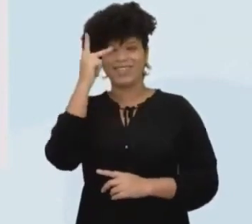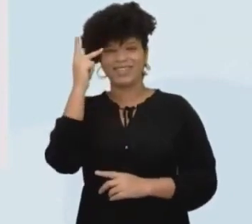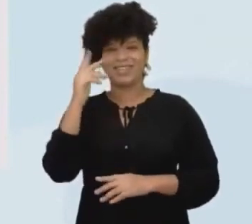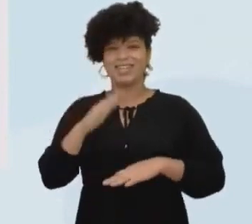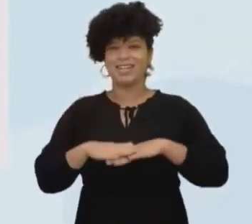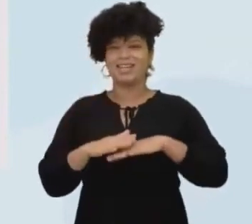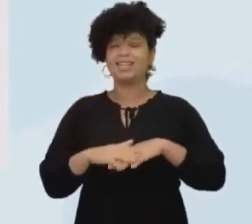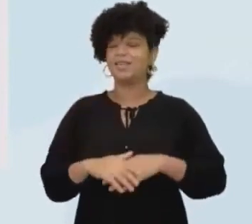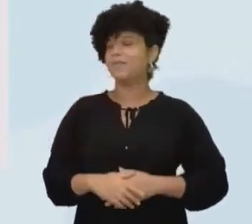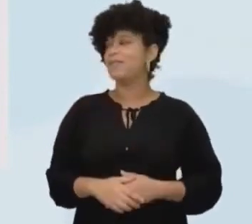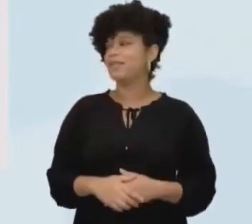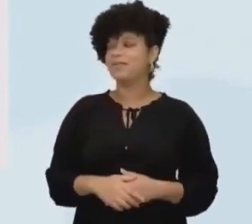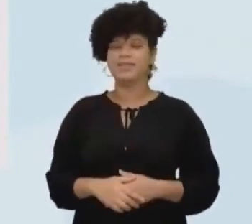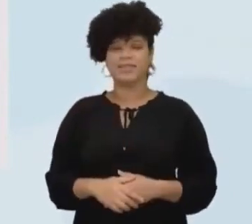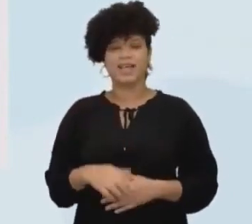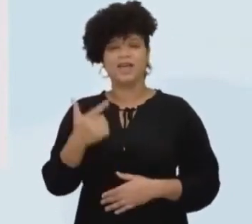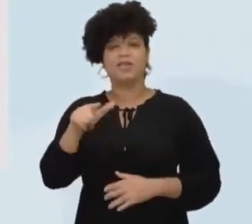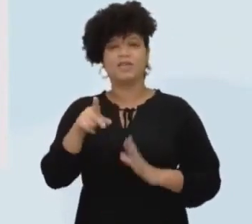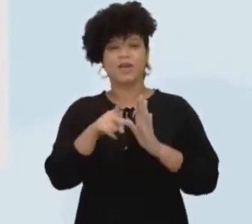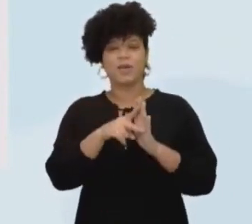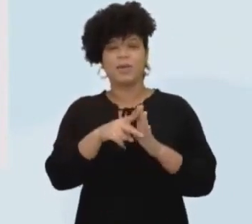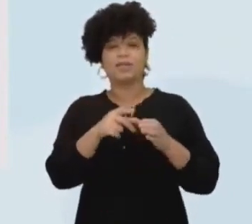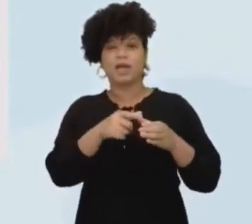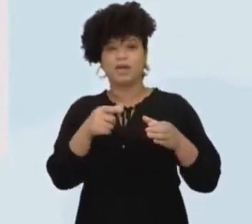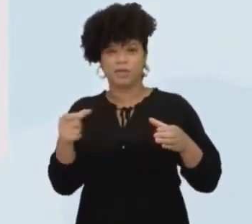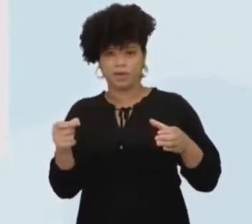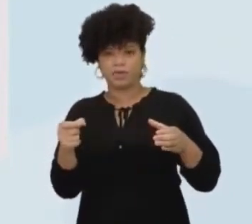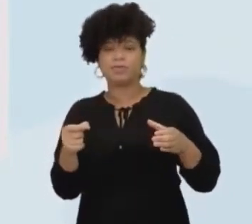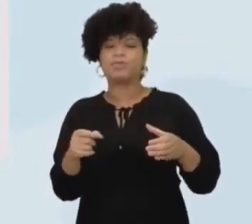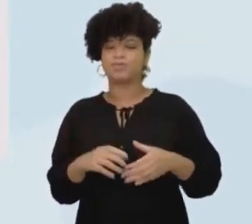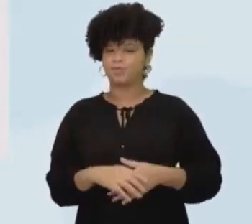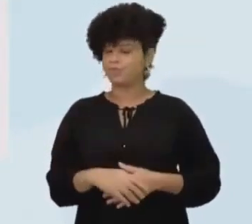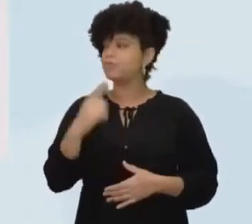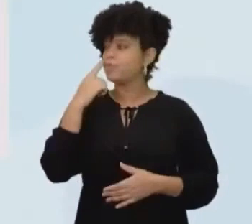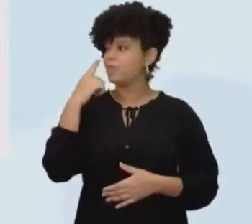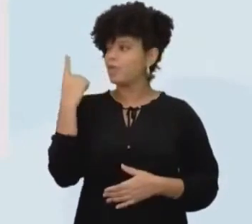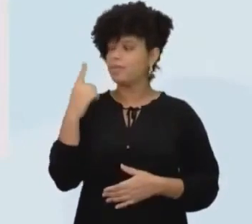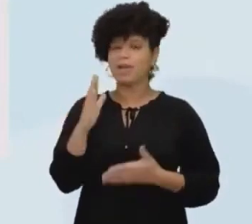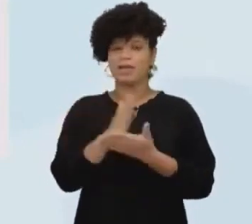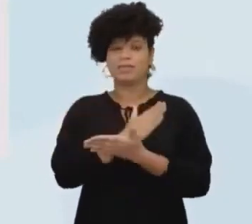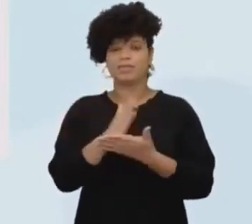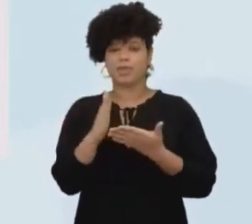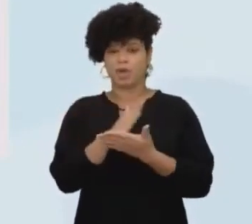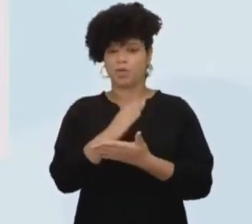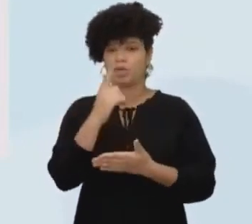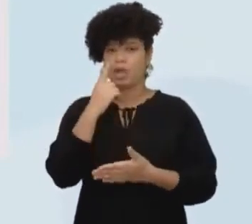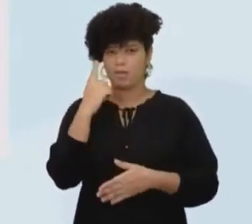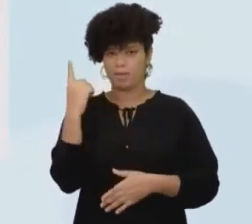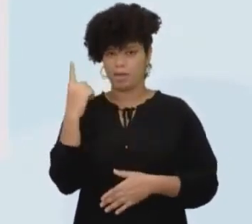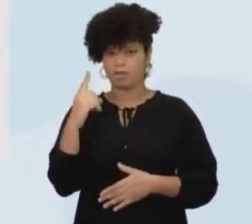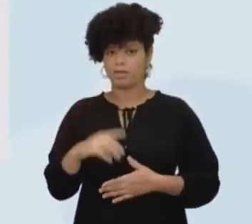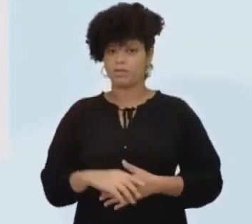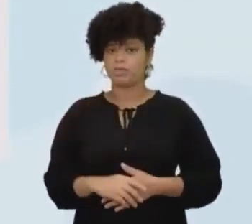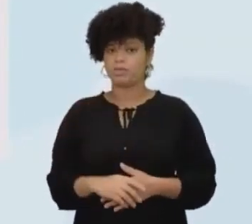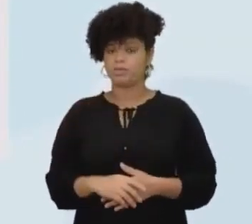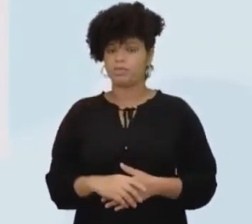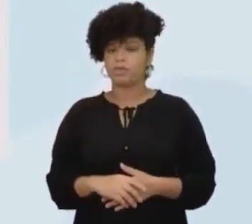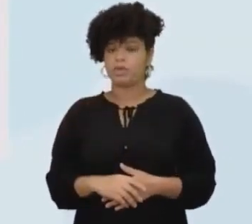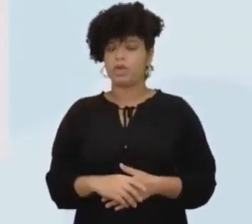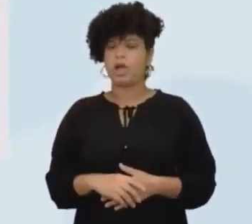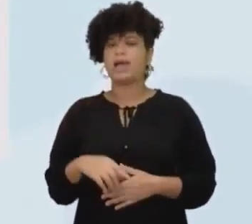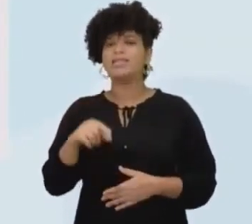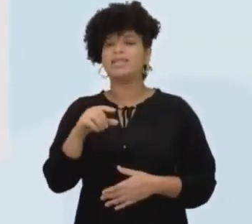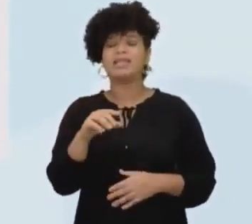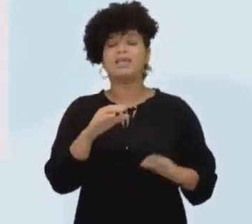mínimo né dessa média aí tá na próxima já pode ir para a próxima é distribuição da massa de rendimento